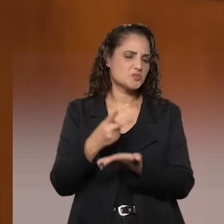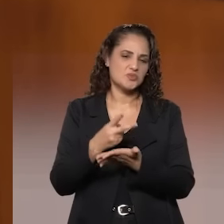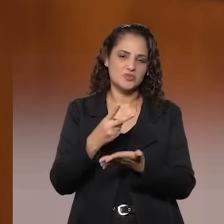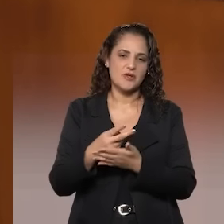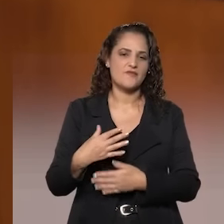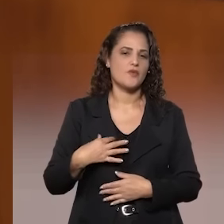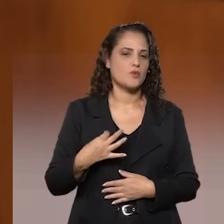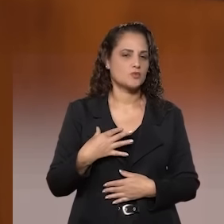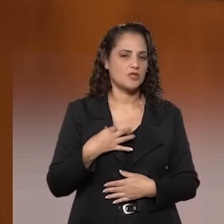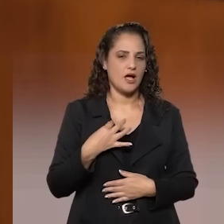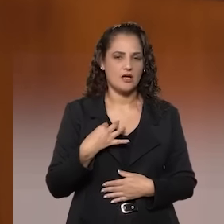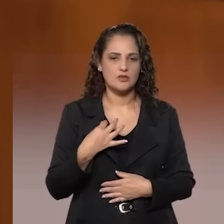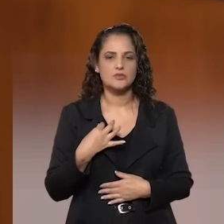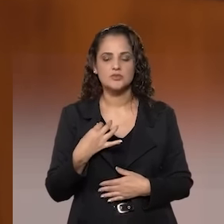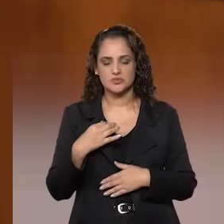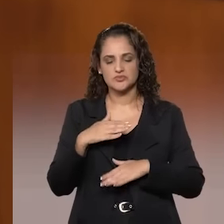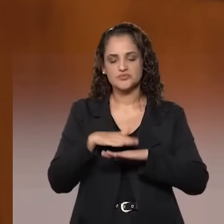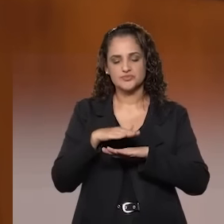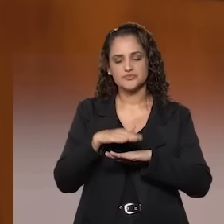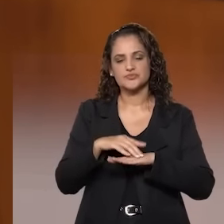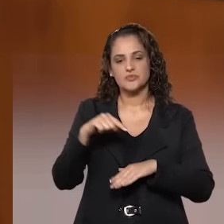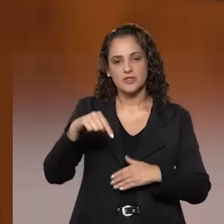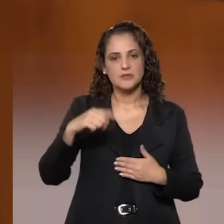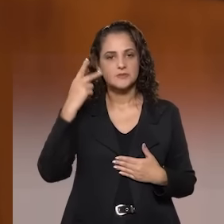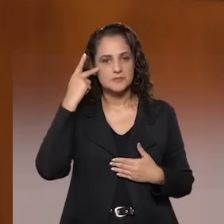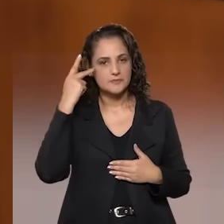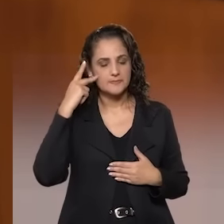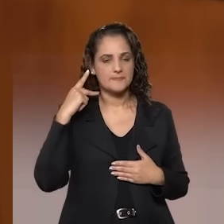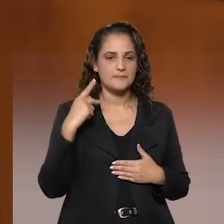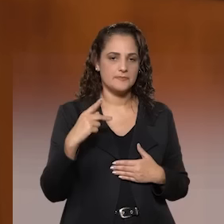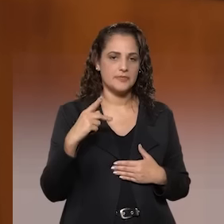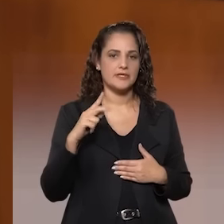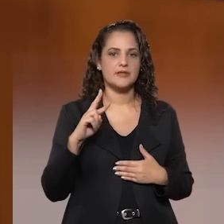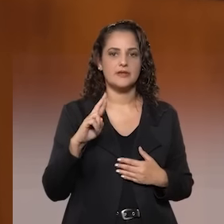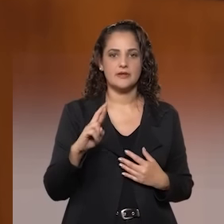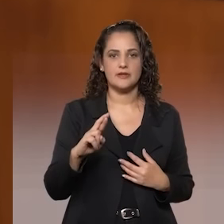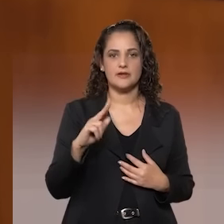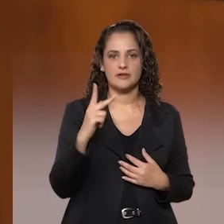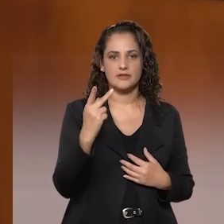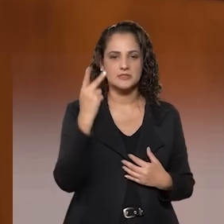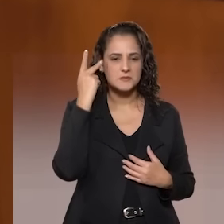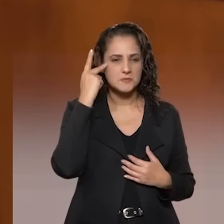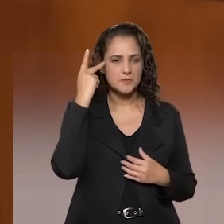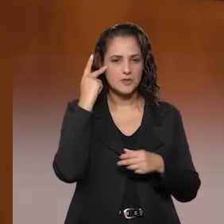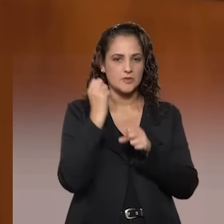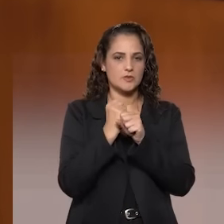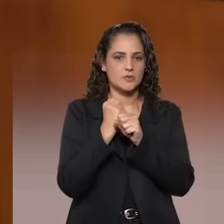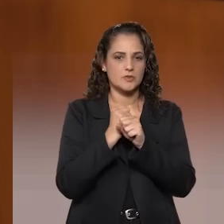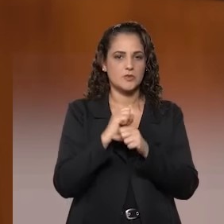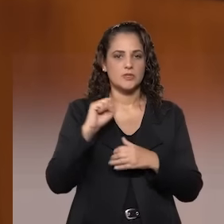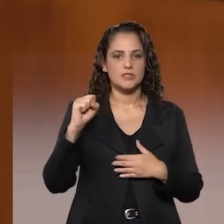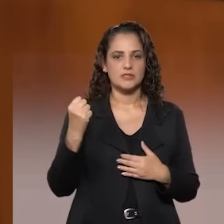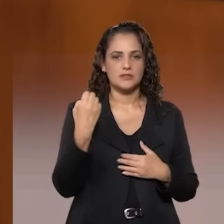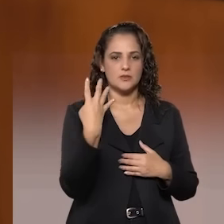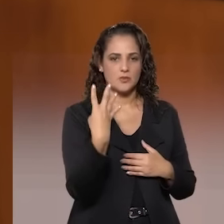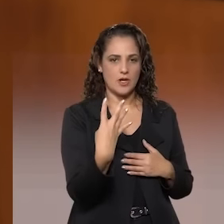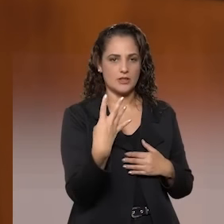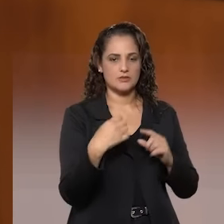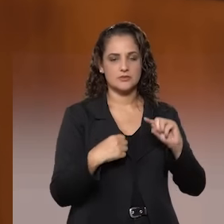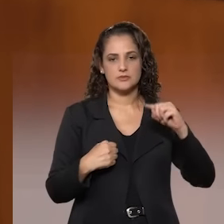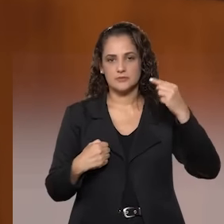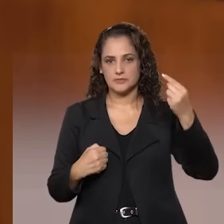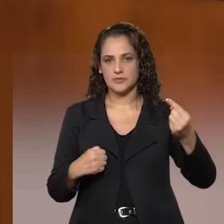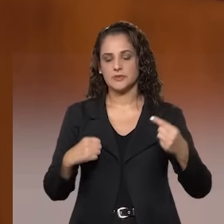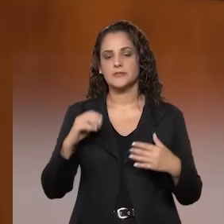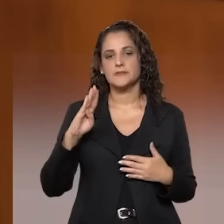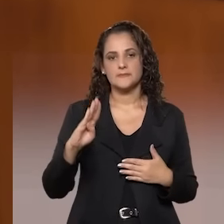Paulo em 84 depois eu fui para AB brh Brasil em 99 e